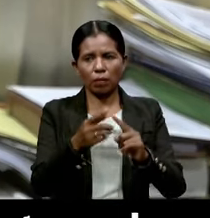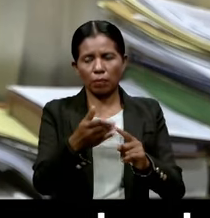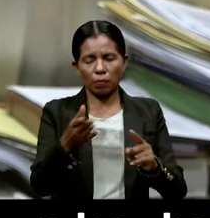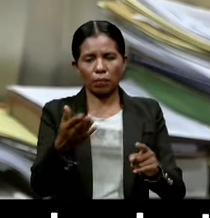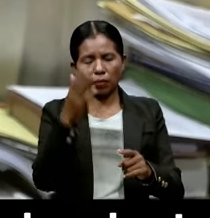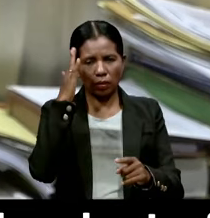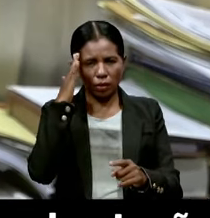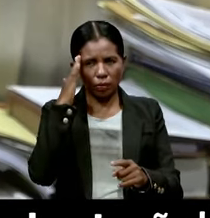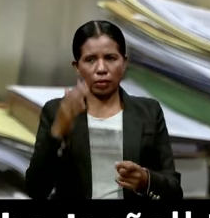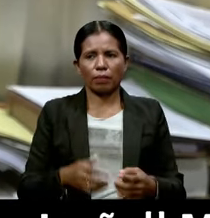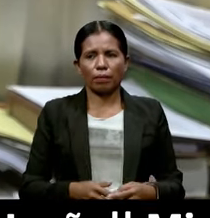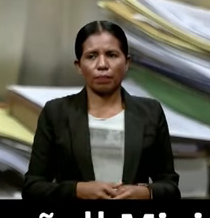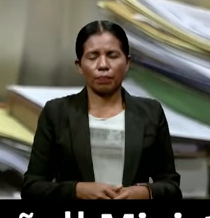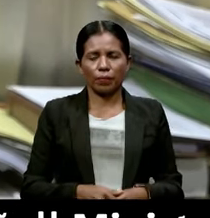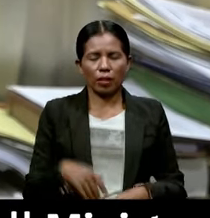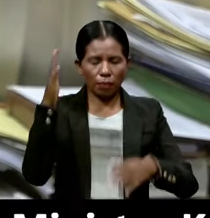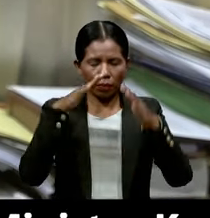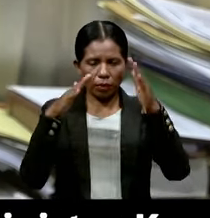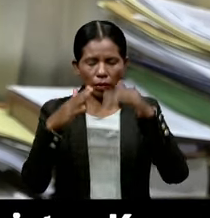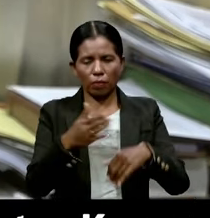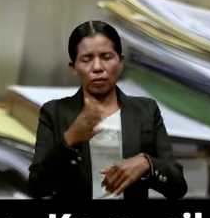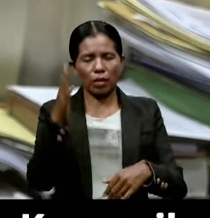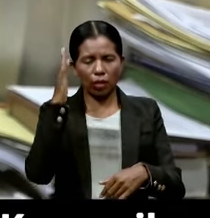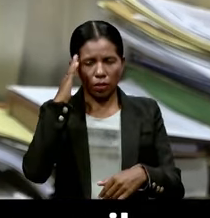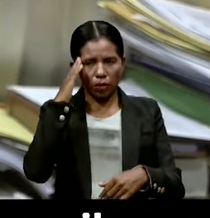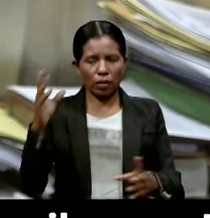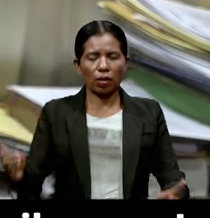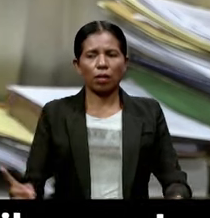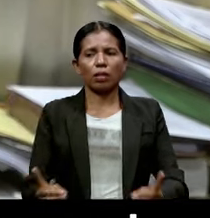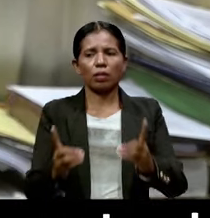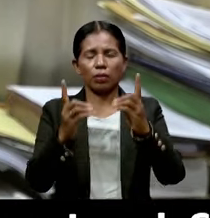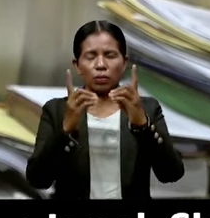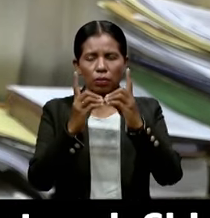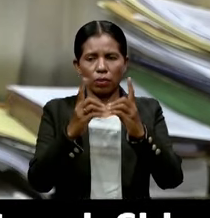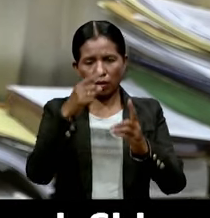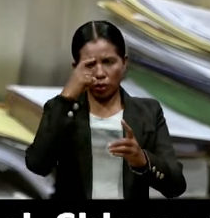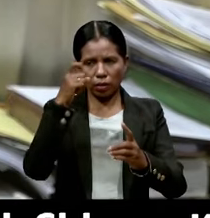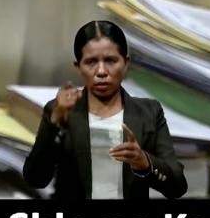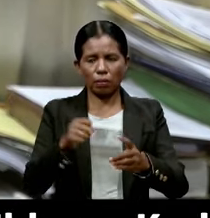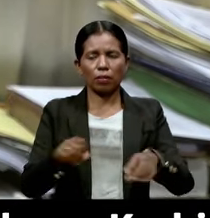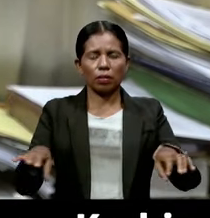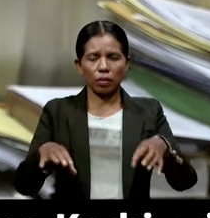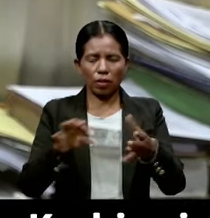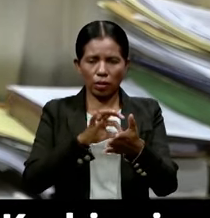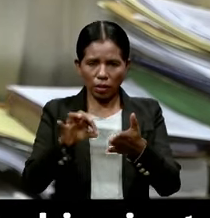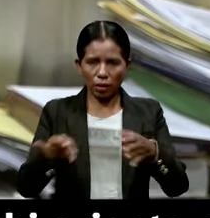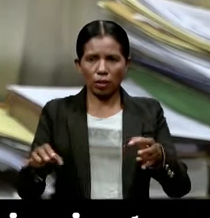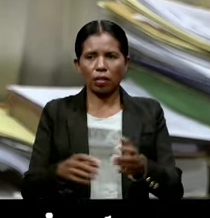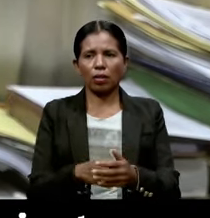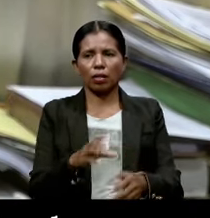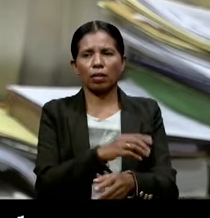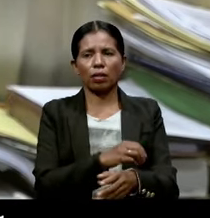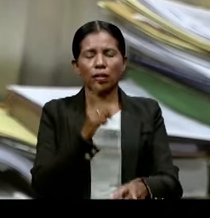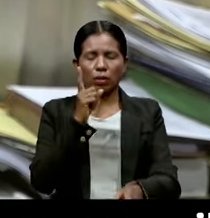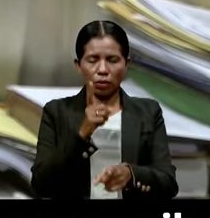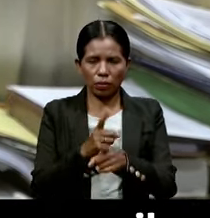mental. Problema é o pensamento, rasouro, contrato. Estamos contrato no sistema, contrato. Termo certo, que